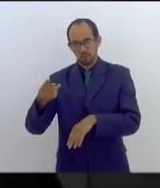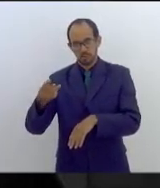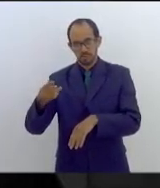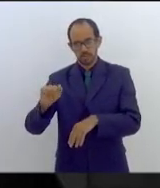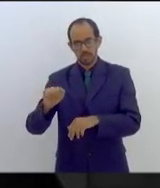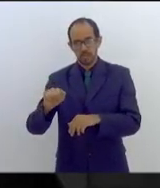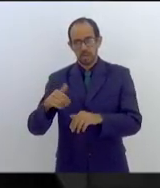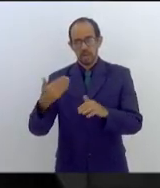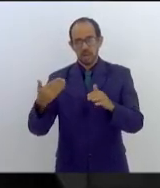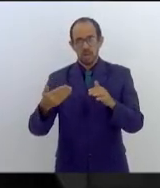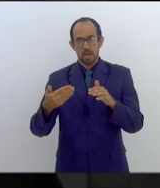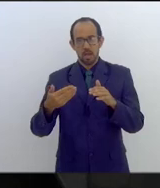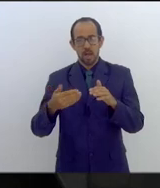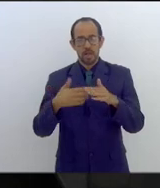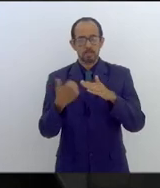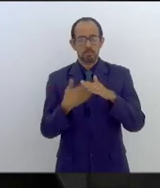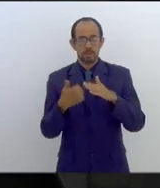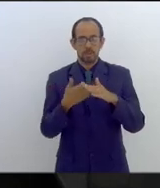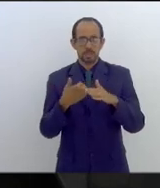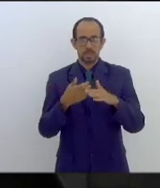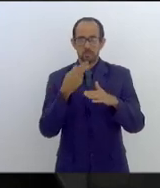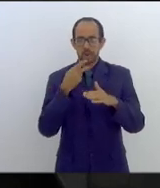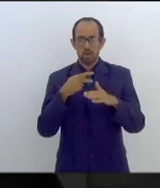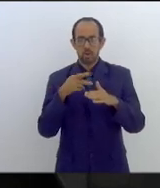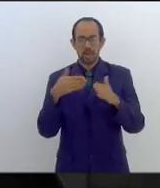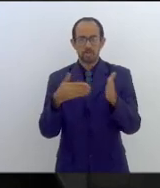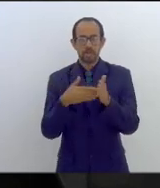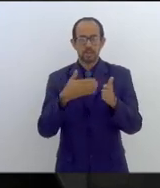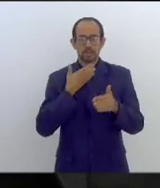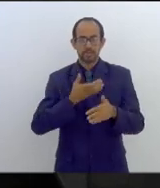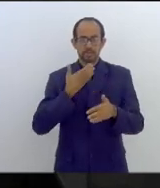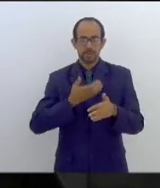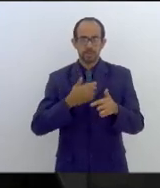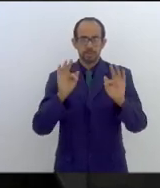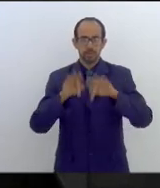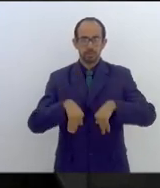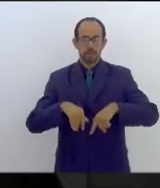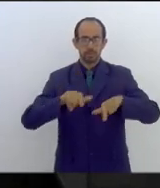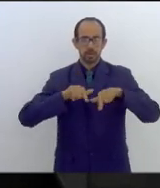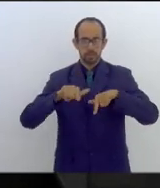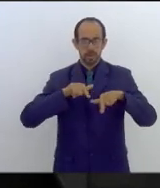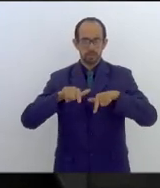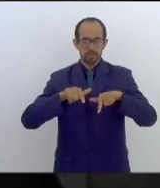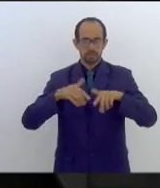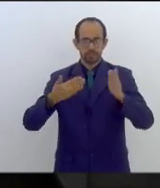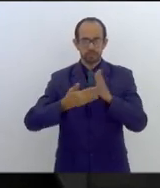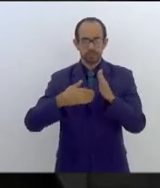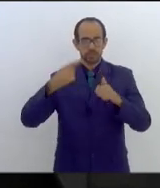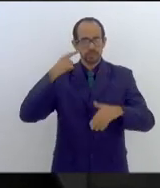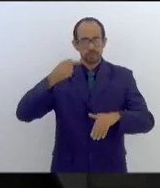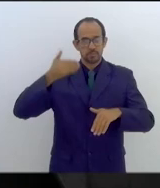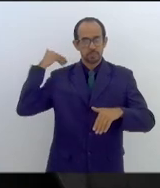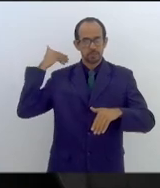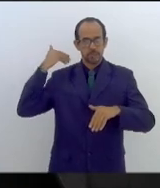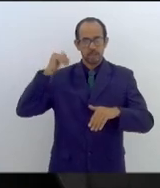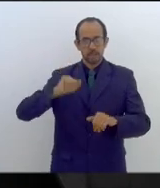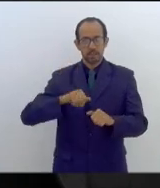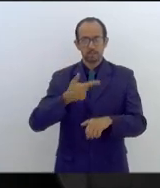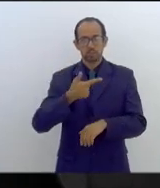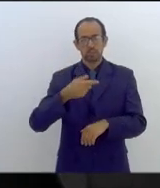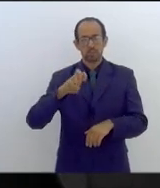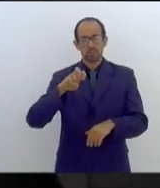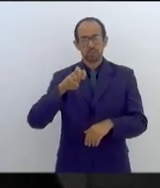os trabalhos, mas nós continuávamos pesquisando, vimos que até o final do ano, até agora, até semana passada, desses 250 milhões,